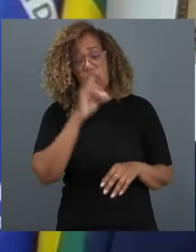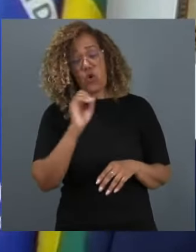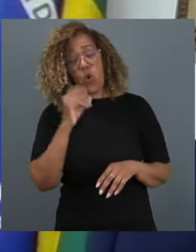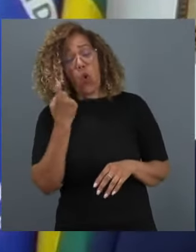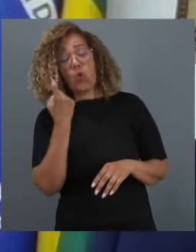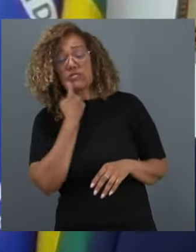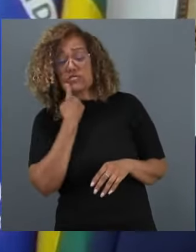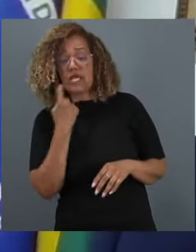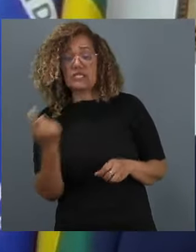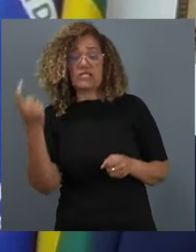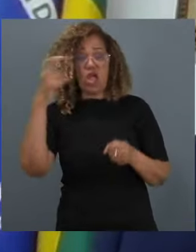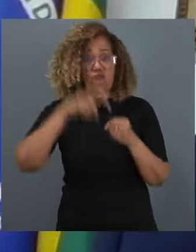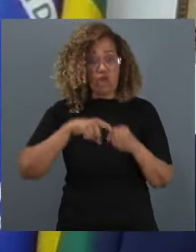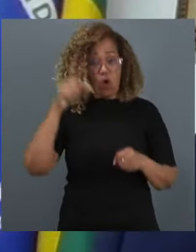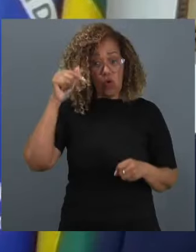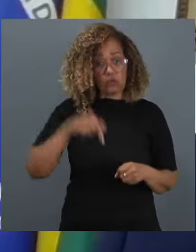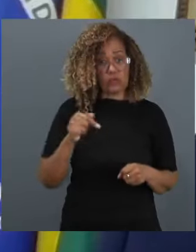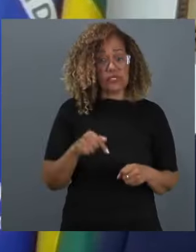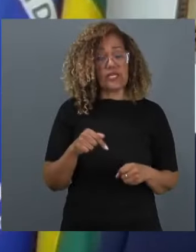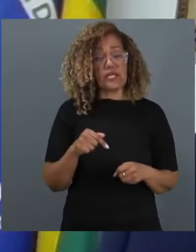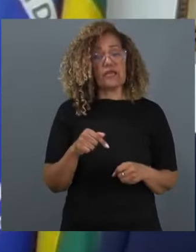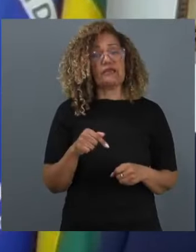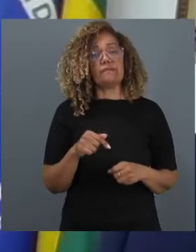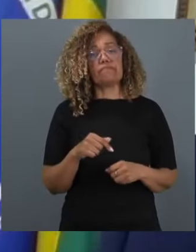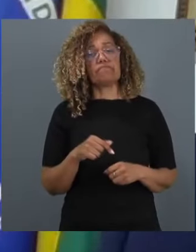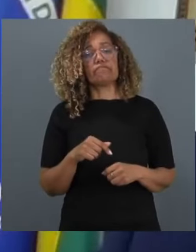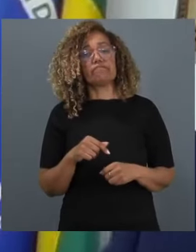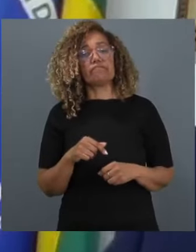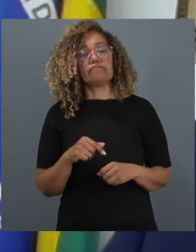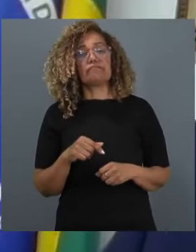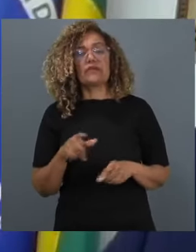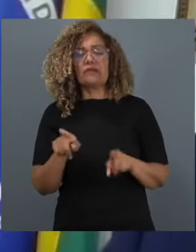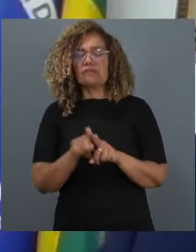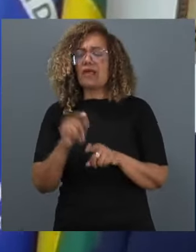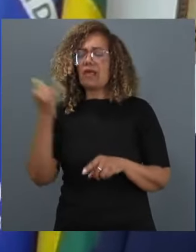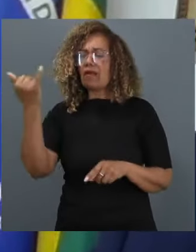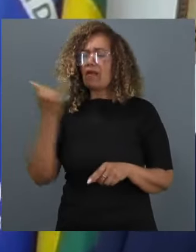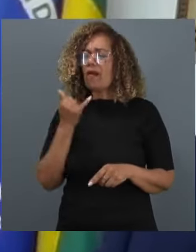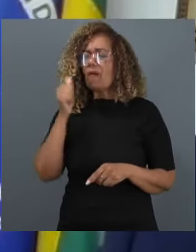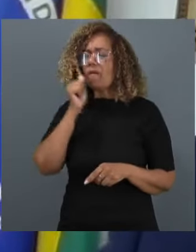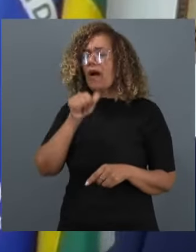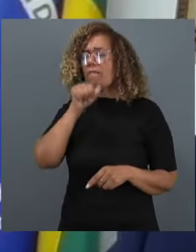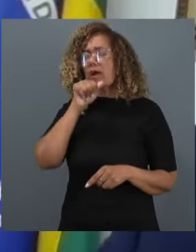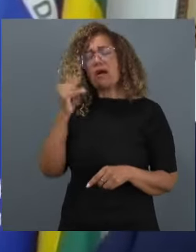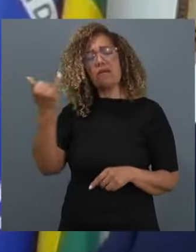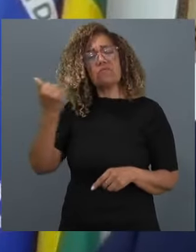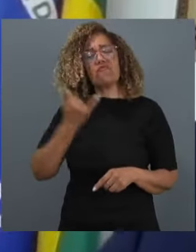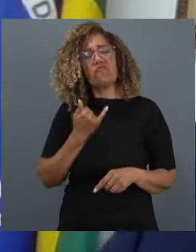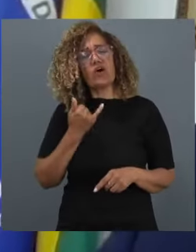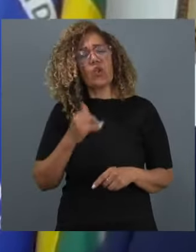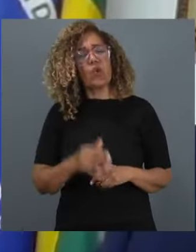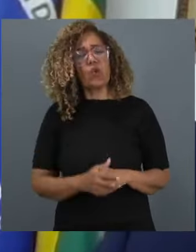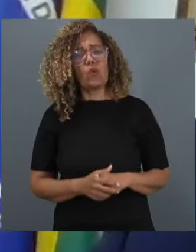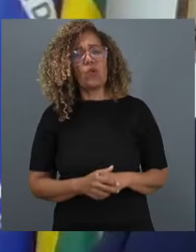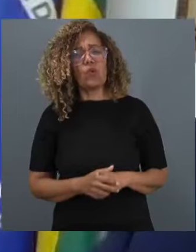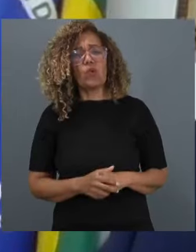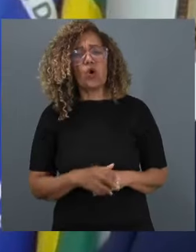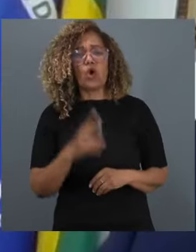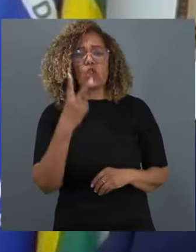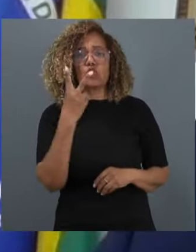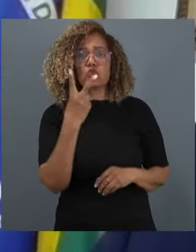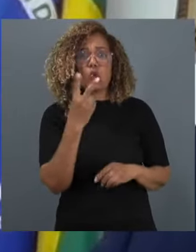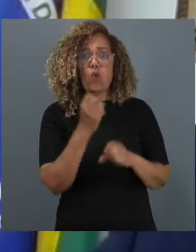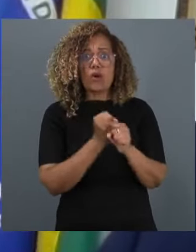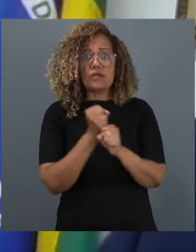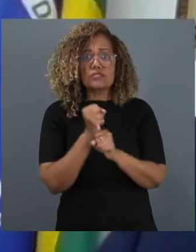para cá, eu vou visitar. E uma mãezinha me falou, presidente, que estava há 2